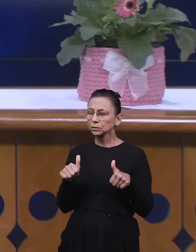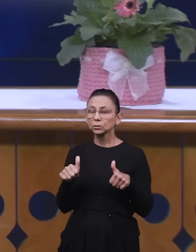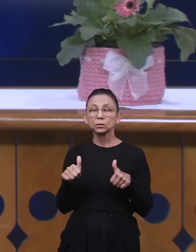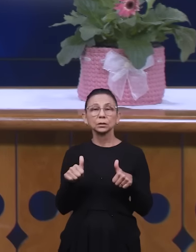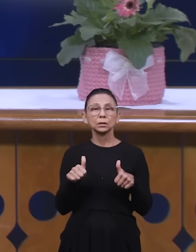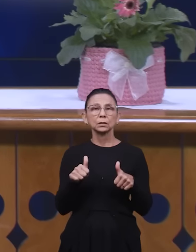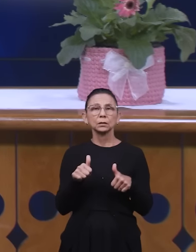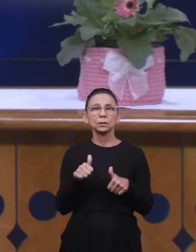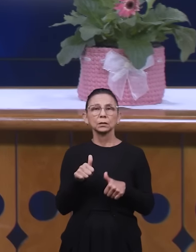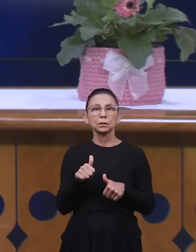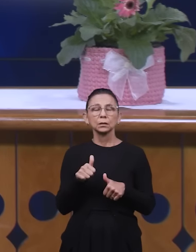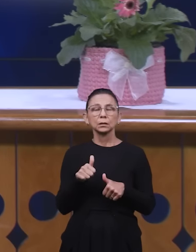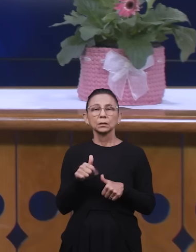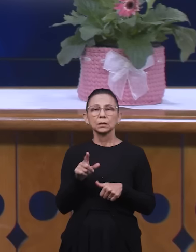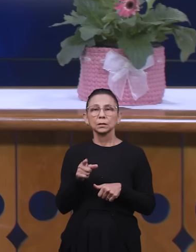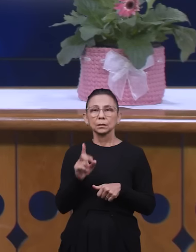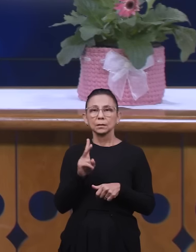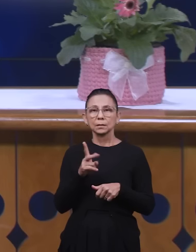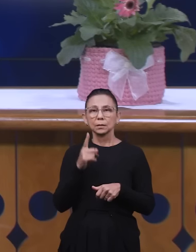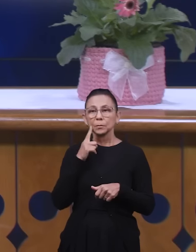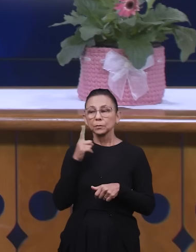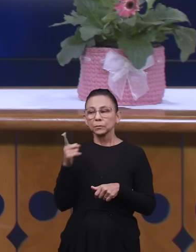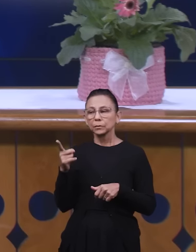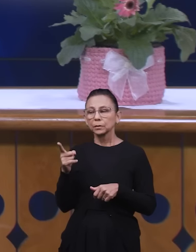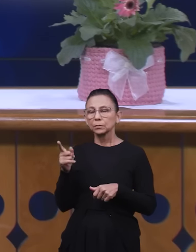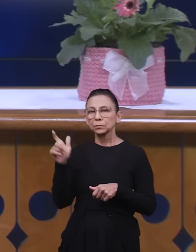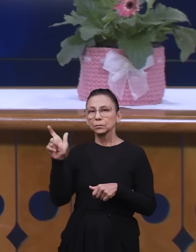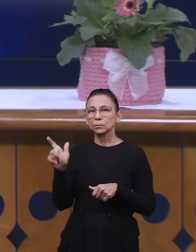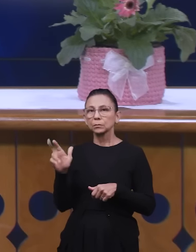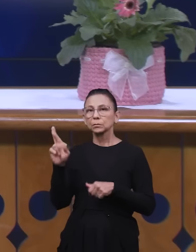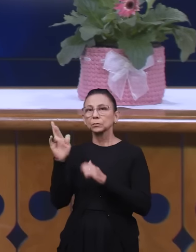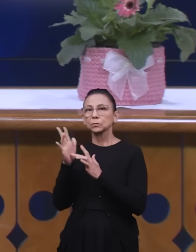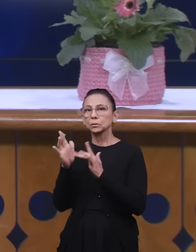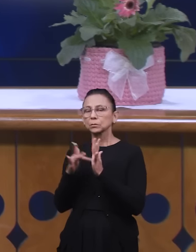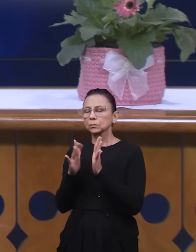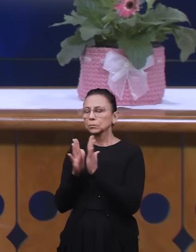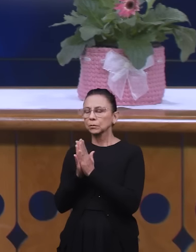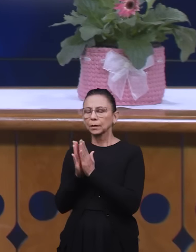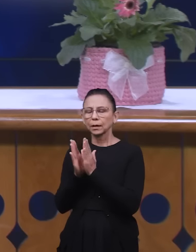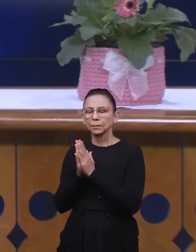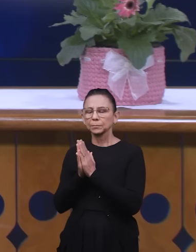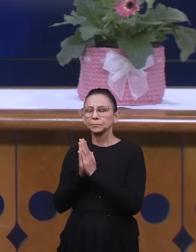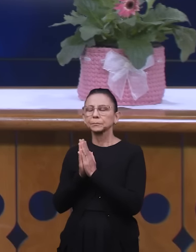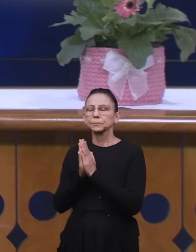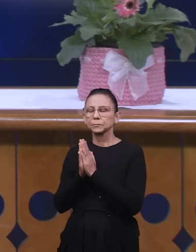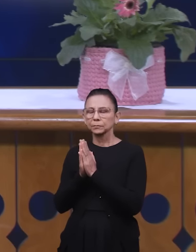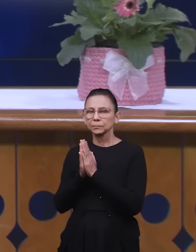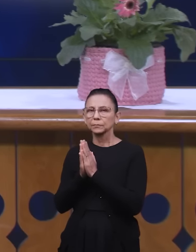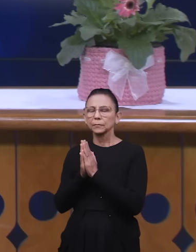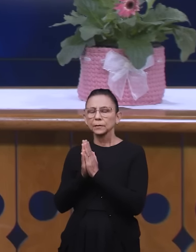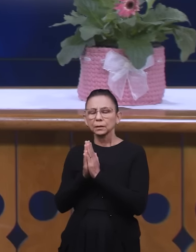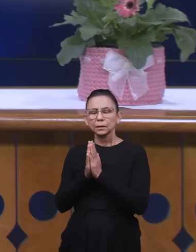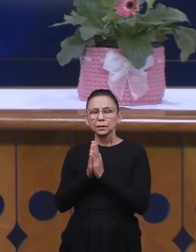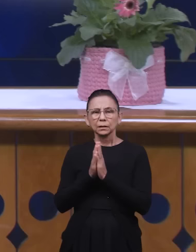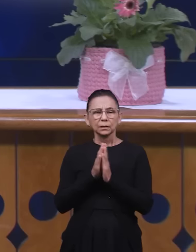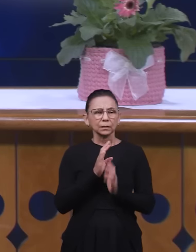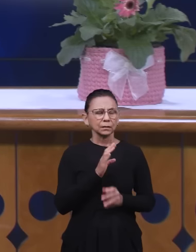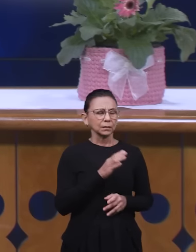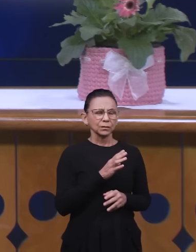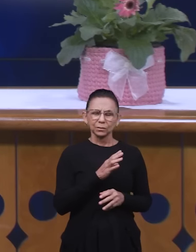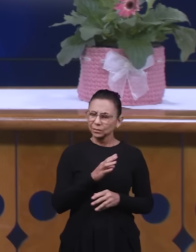era constante na vida do Senhor Jesus era a oração. Aquilo